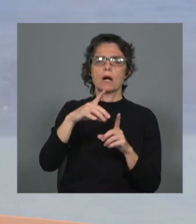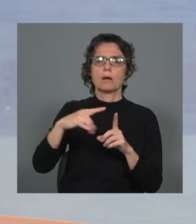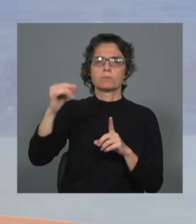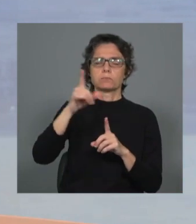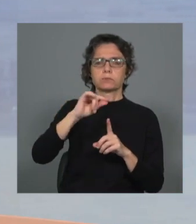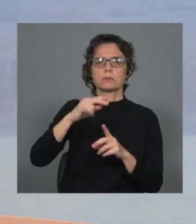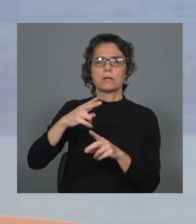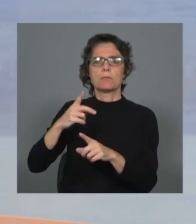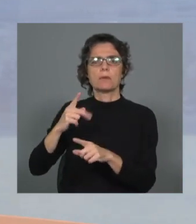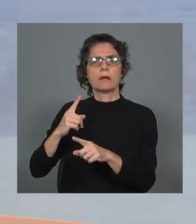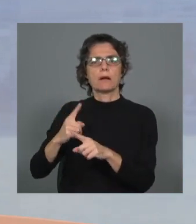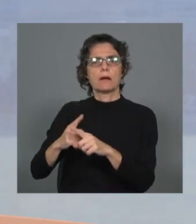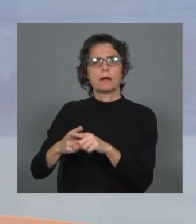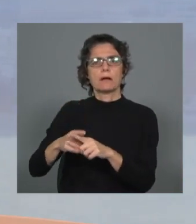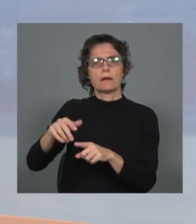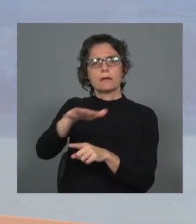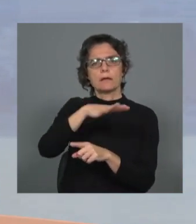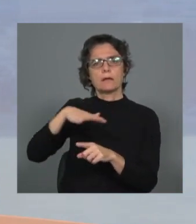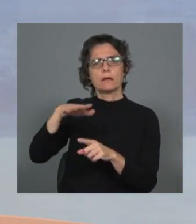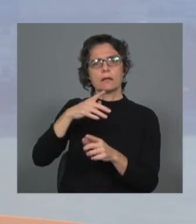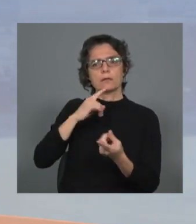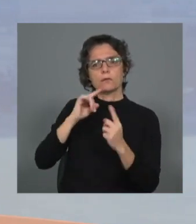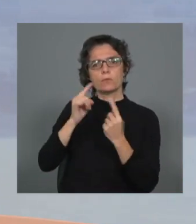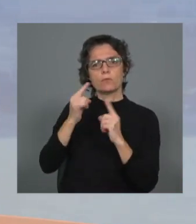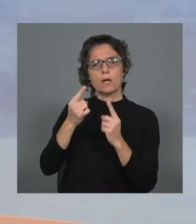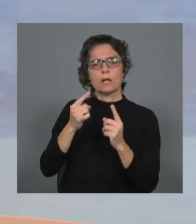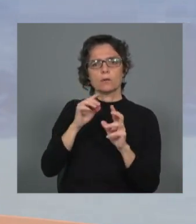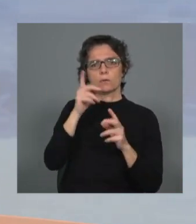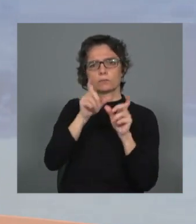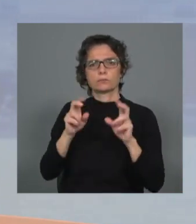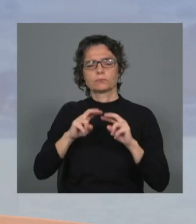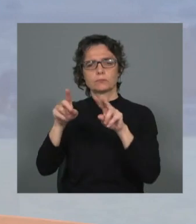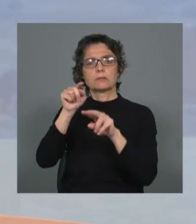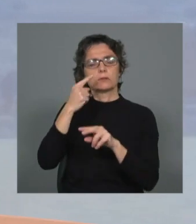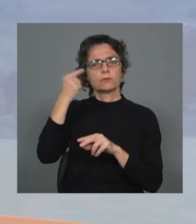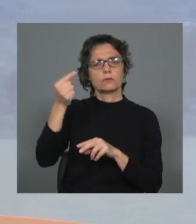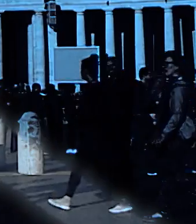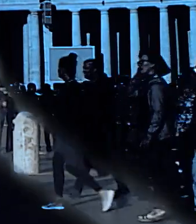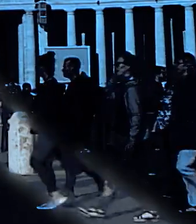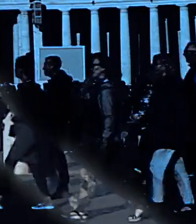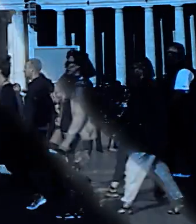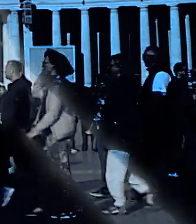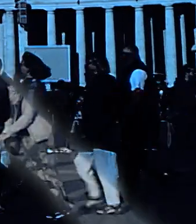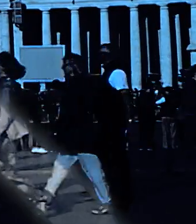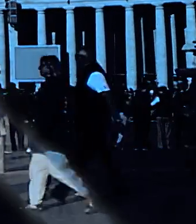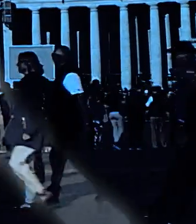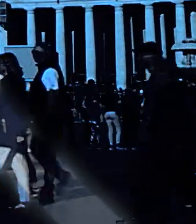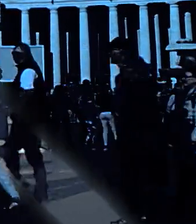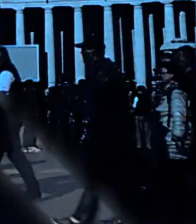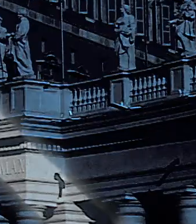comunismo como tema permanente ao longo de uma viagem que agora revemos em 5 passos.